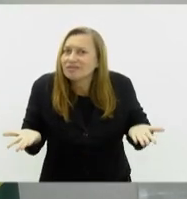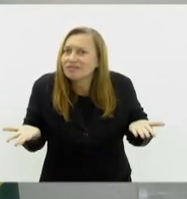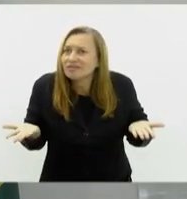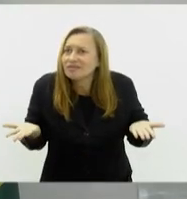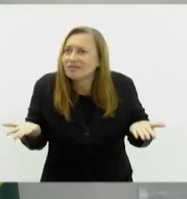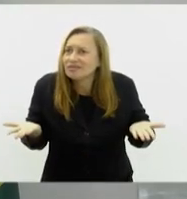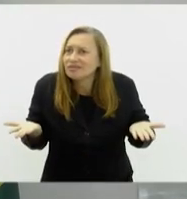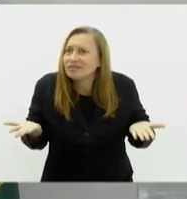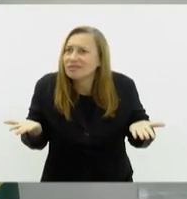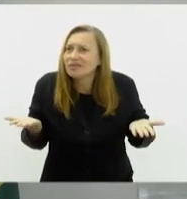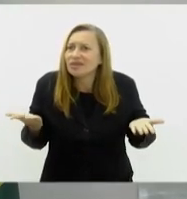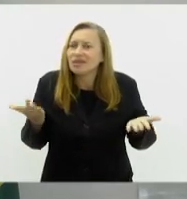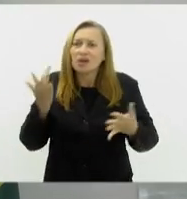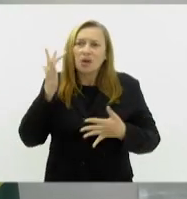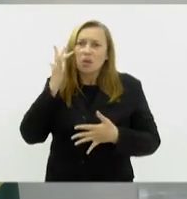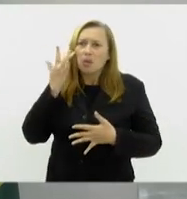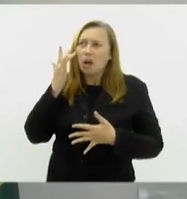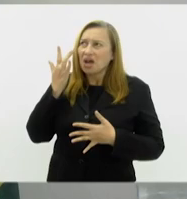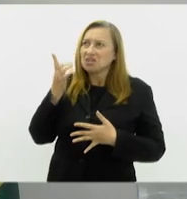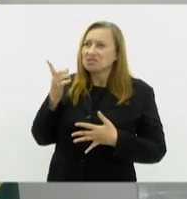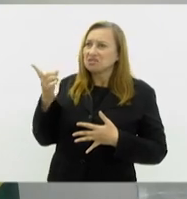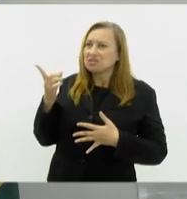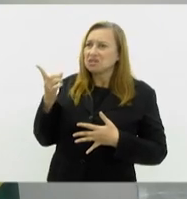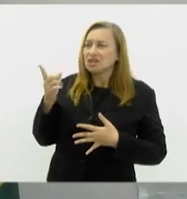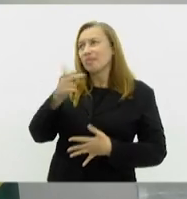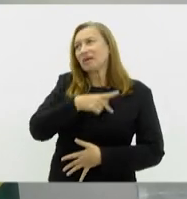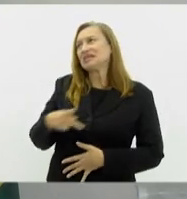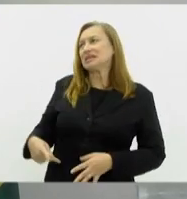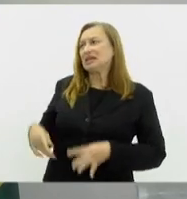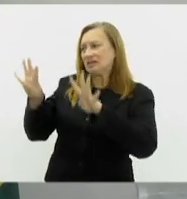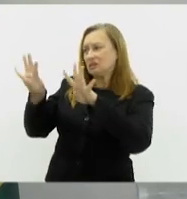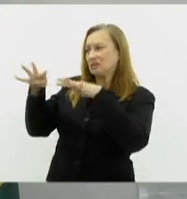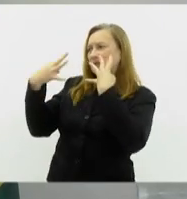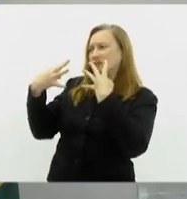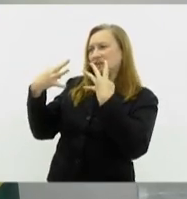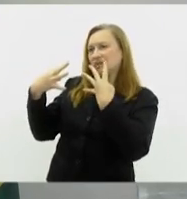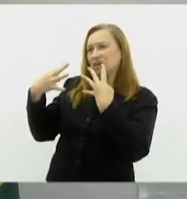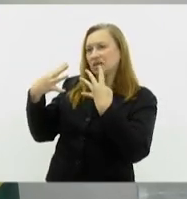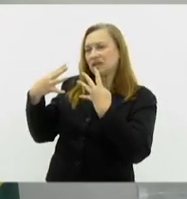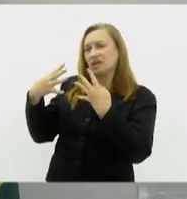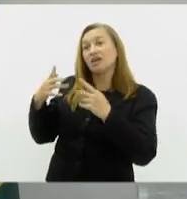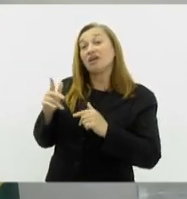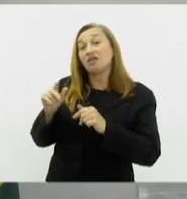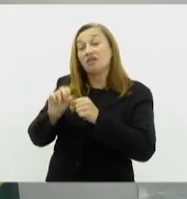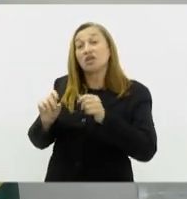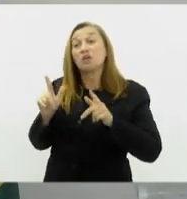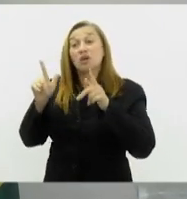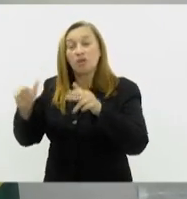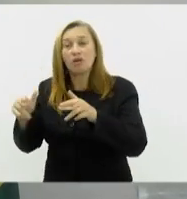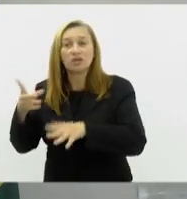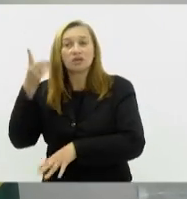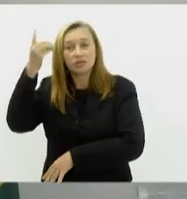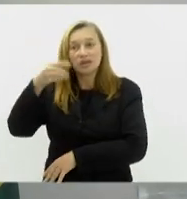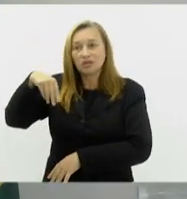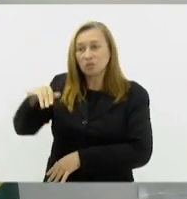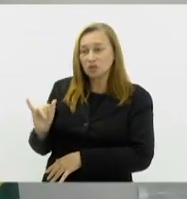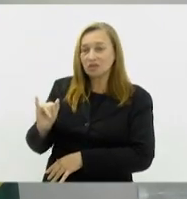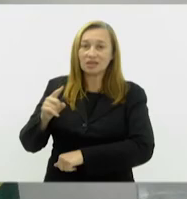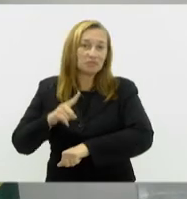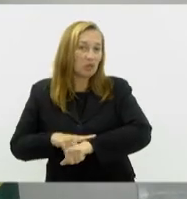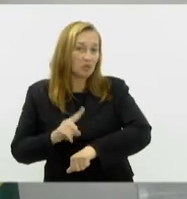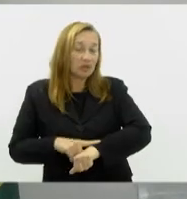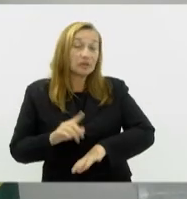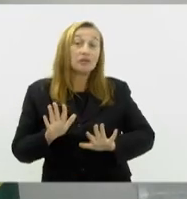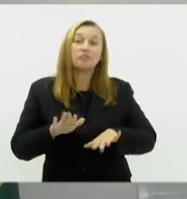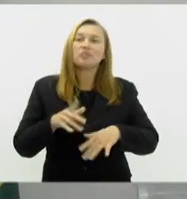acho que tá tendo uma conversa paralela aqui a presidente deveria ter a mesma energia que teve comigo e para com o deputado munir nesse exato momento